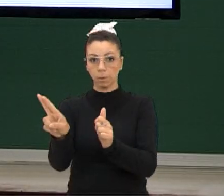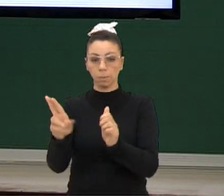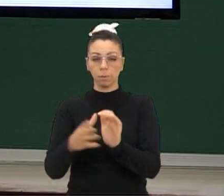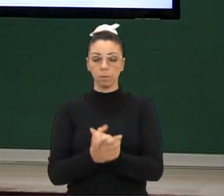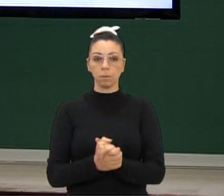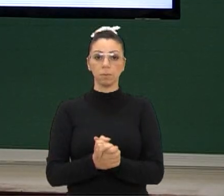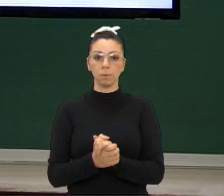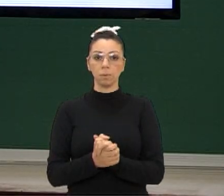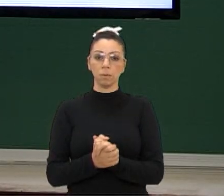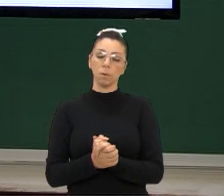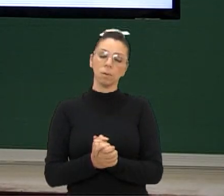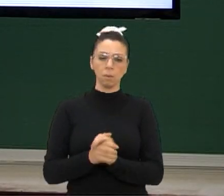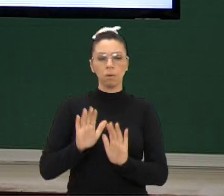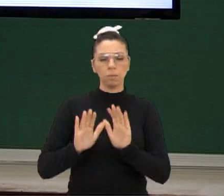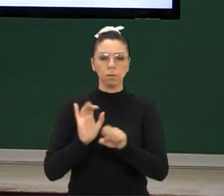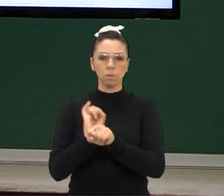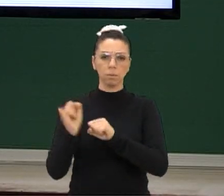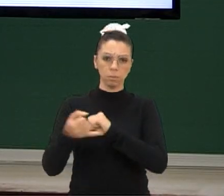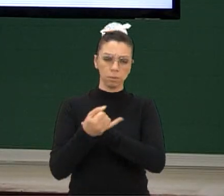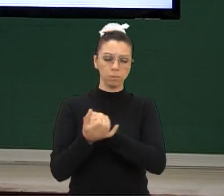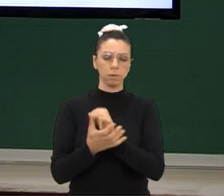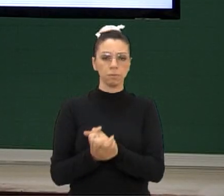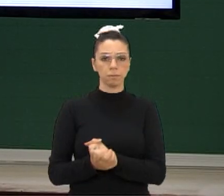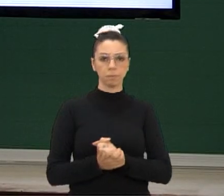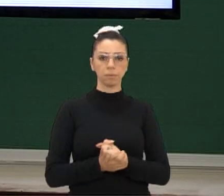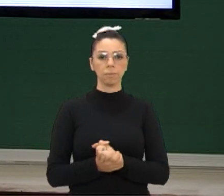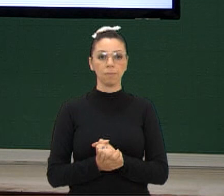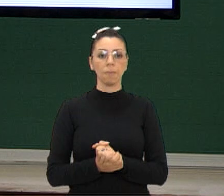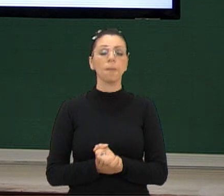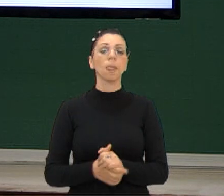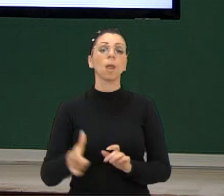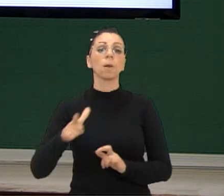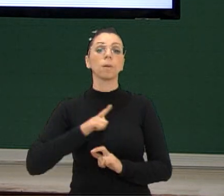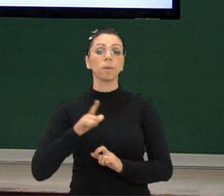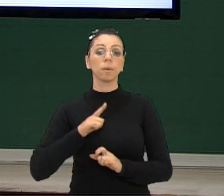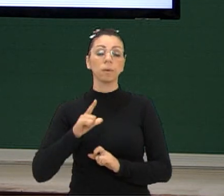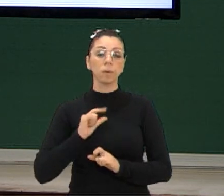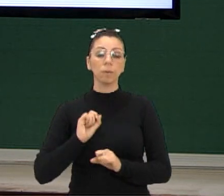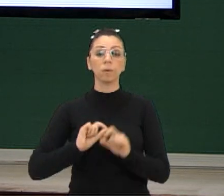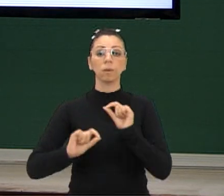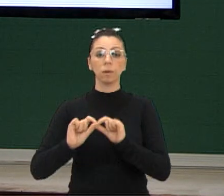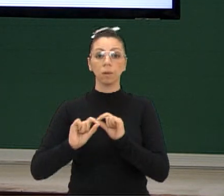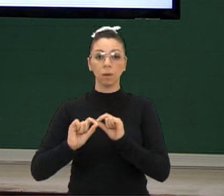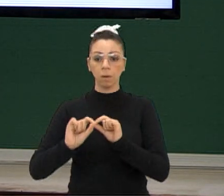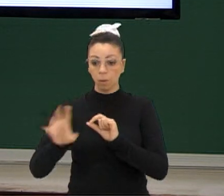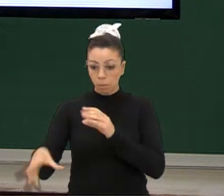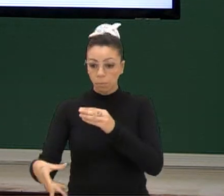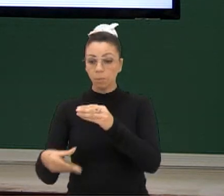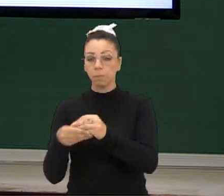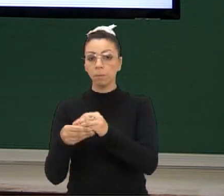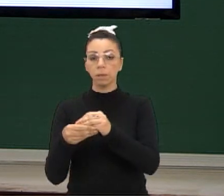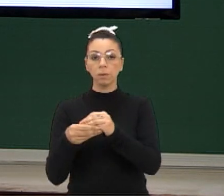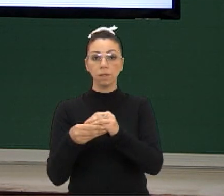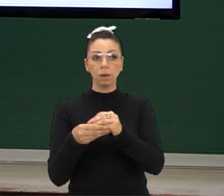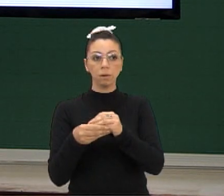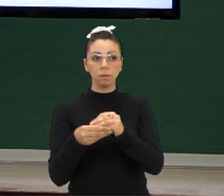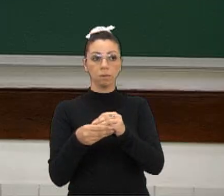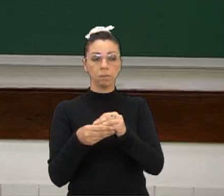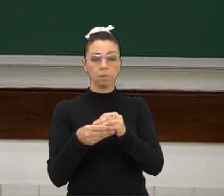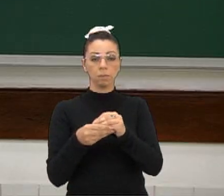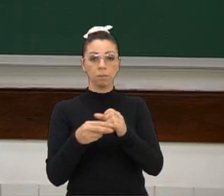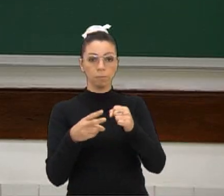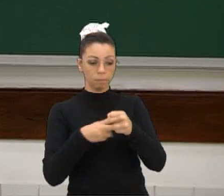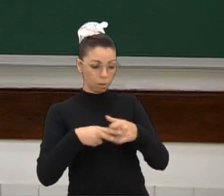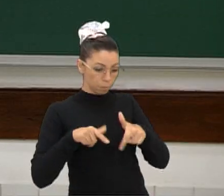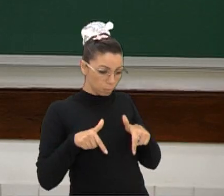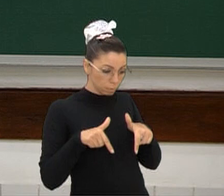um adjetivo. Então eu tenho o predicado verbal vai indicar ação. Predicado nominal